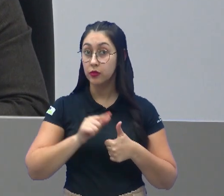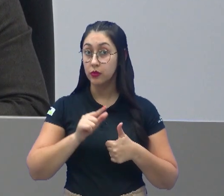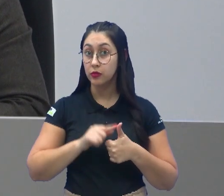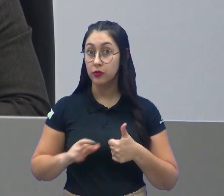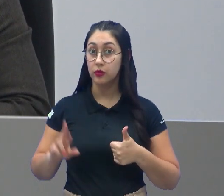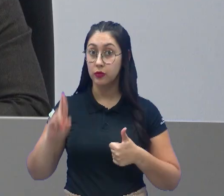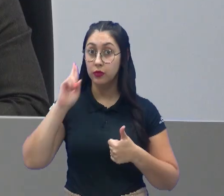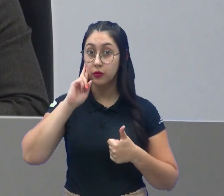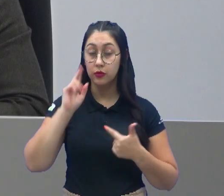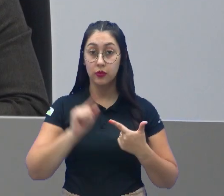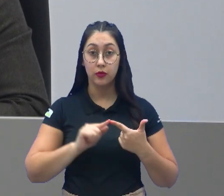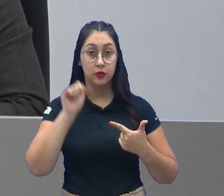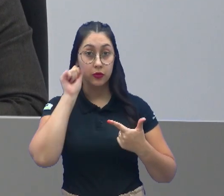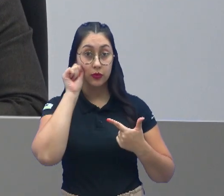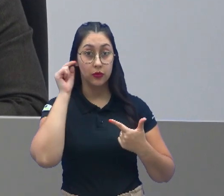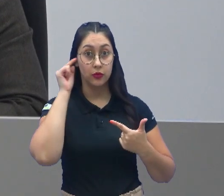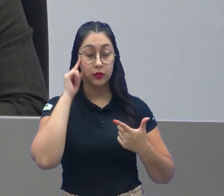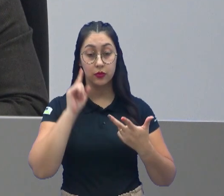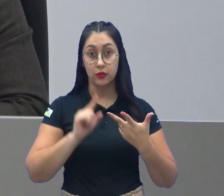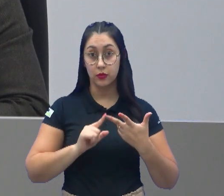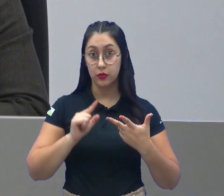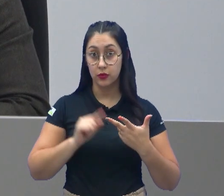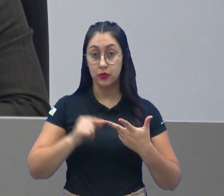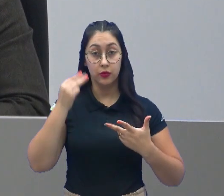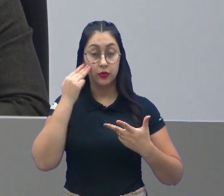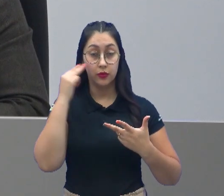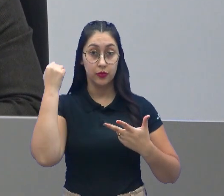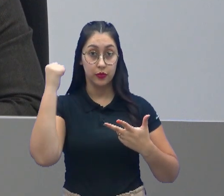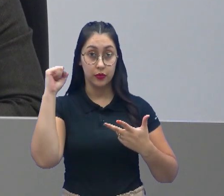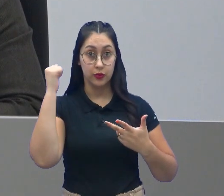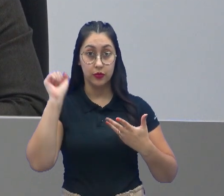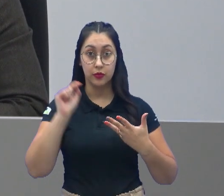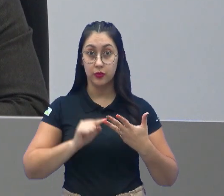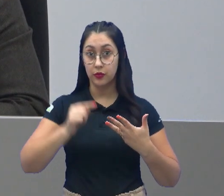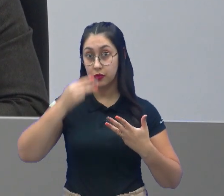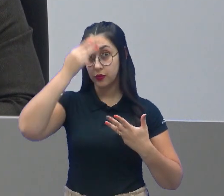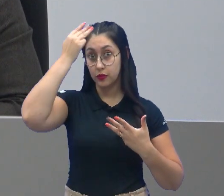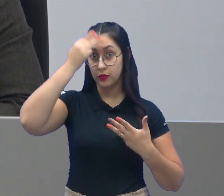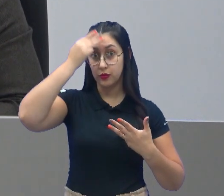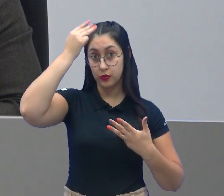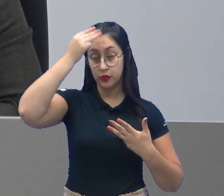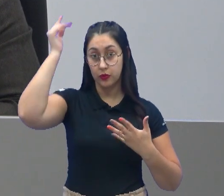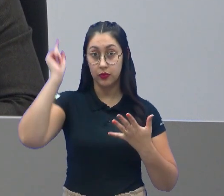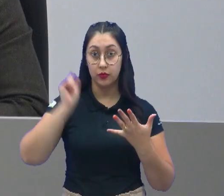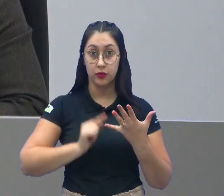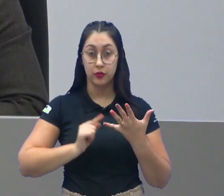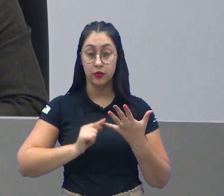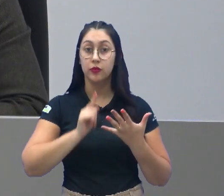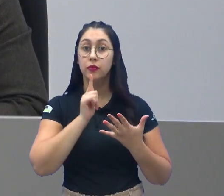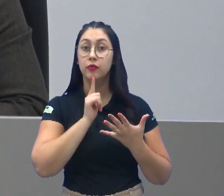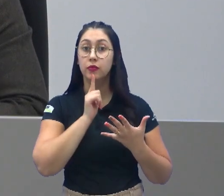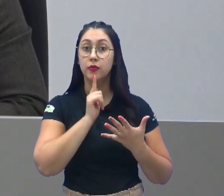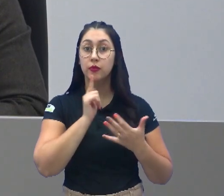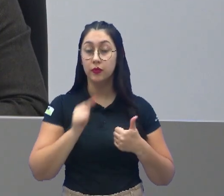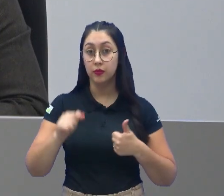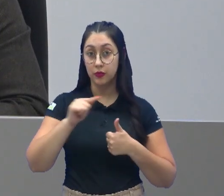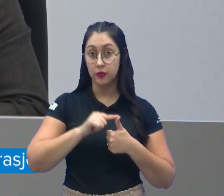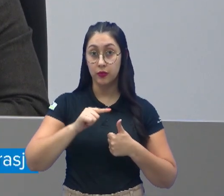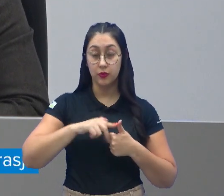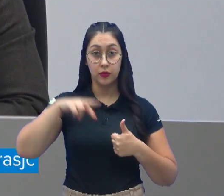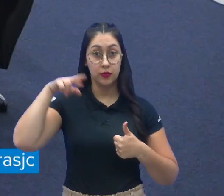Santiago, Amélia Naomi, Marcão da Academia, Milton Vieira Filho, Sérgio Camargo e Rogério da